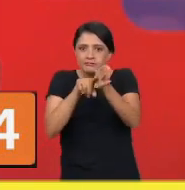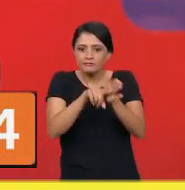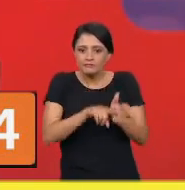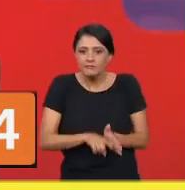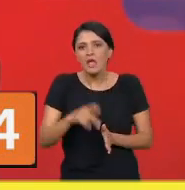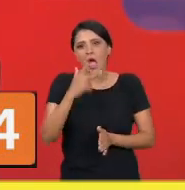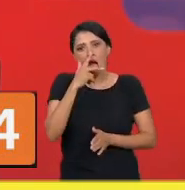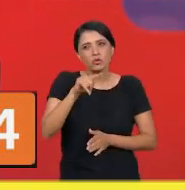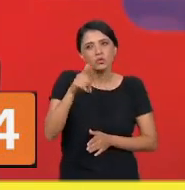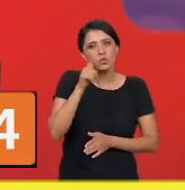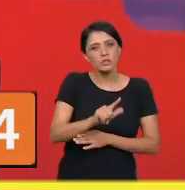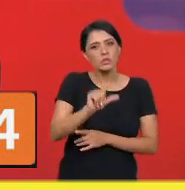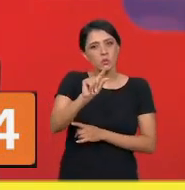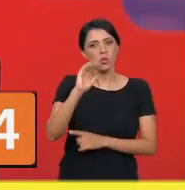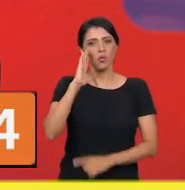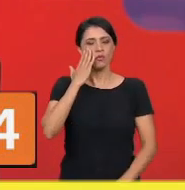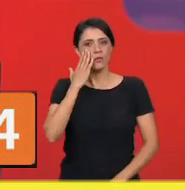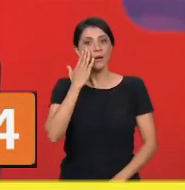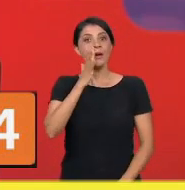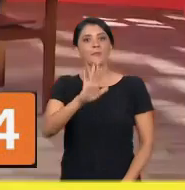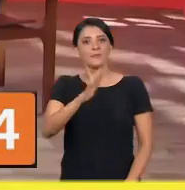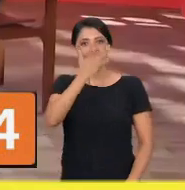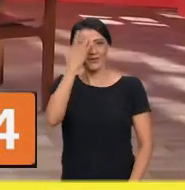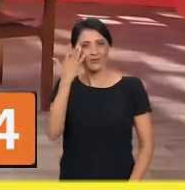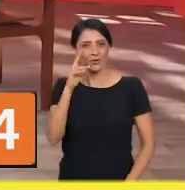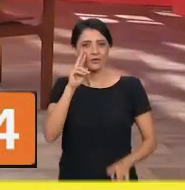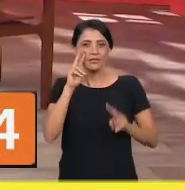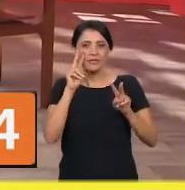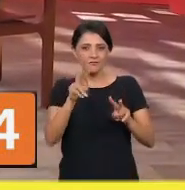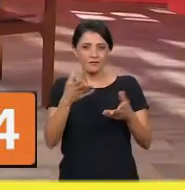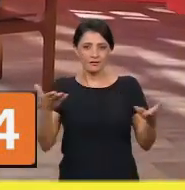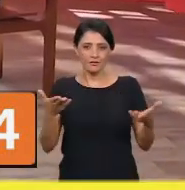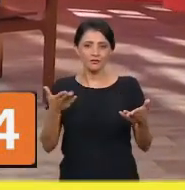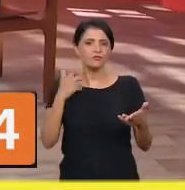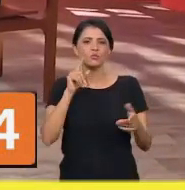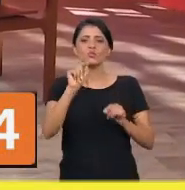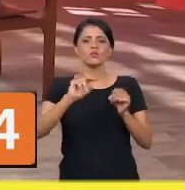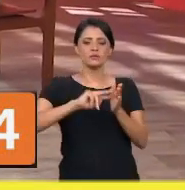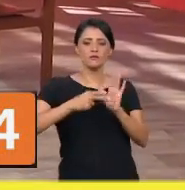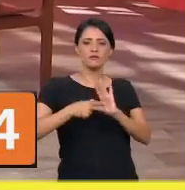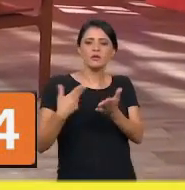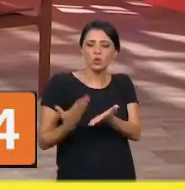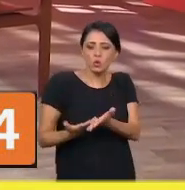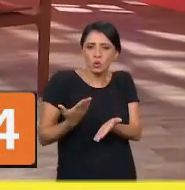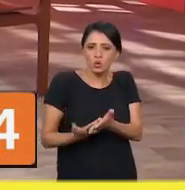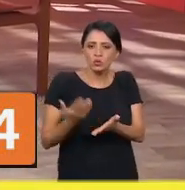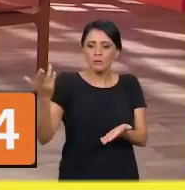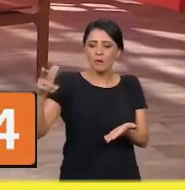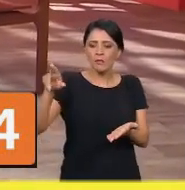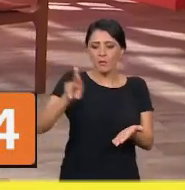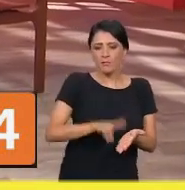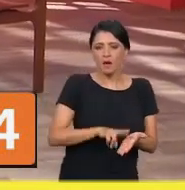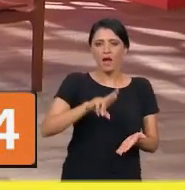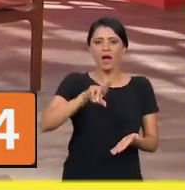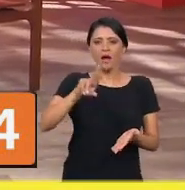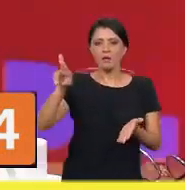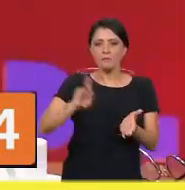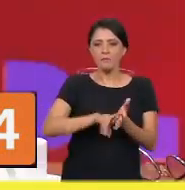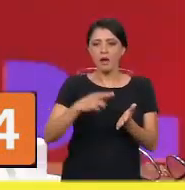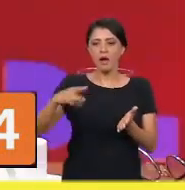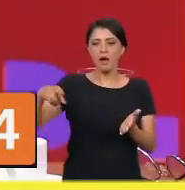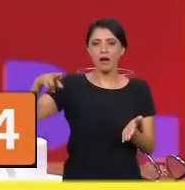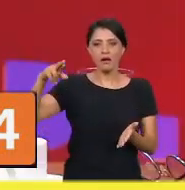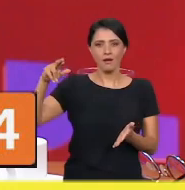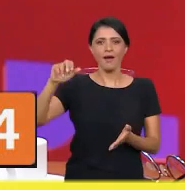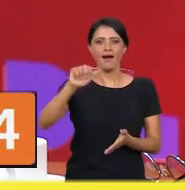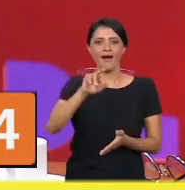entender um pouco, mas para as pessoas que estão nos assistindo, o que é exatamente esse estudo e exatamente por que se estuda isso? Então, a